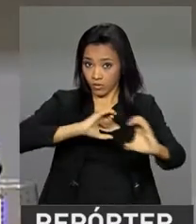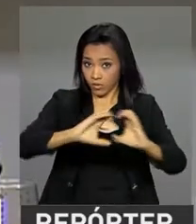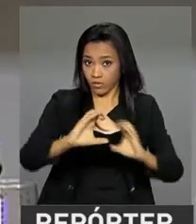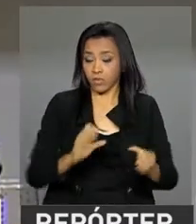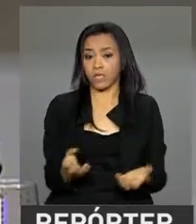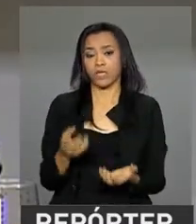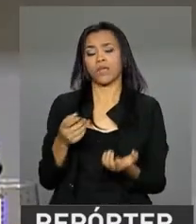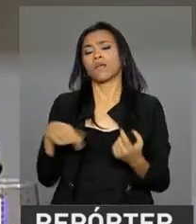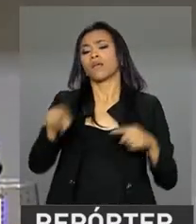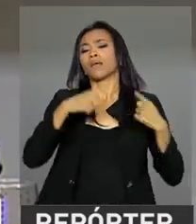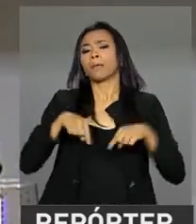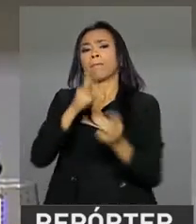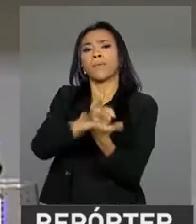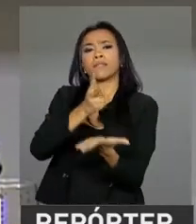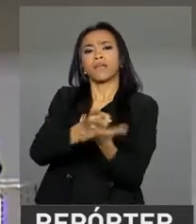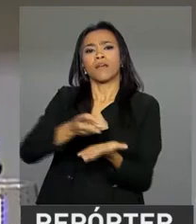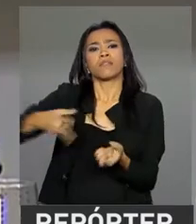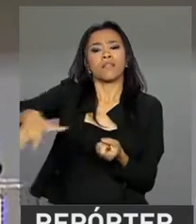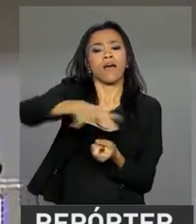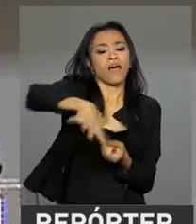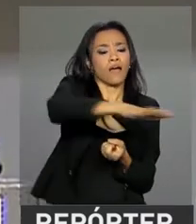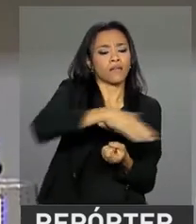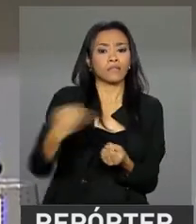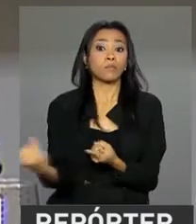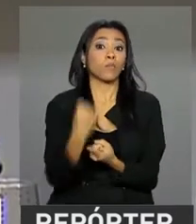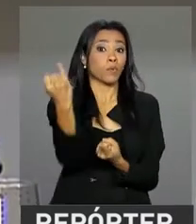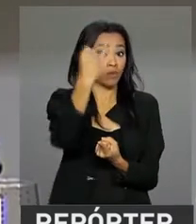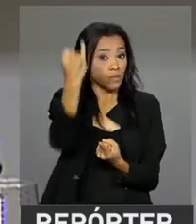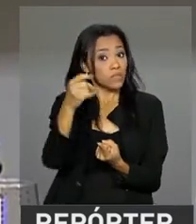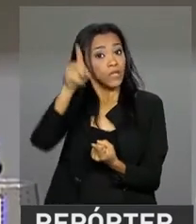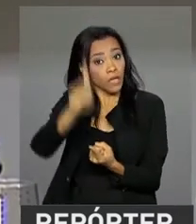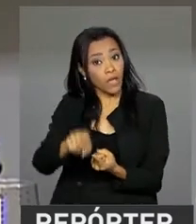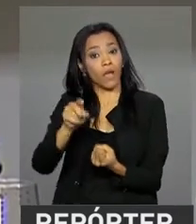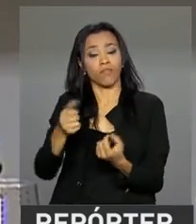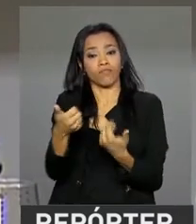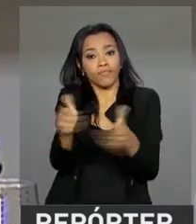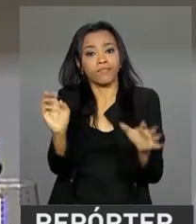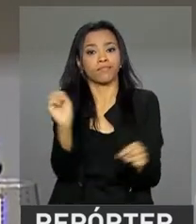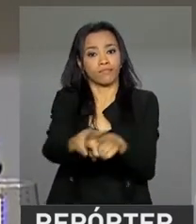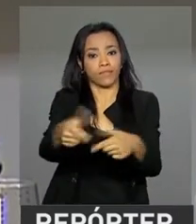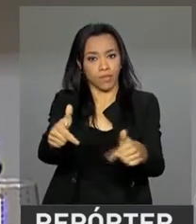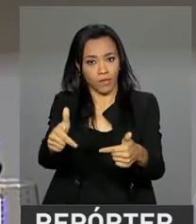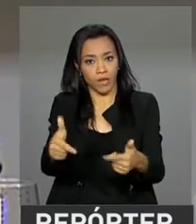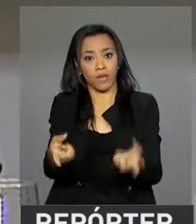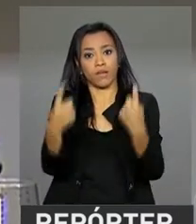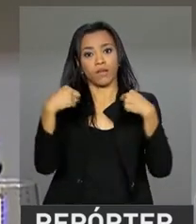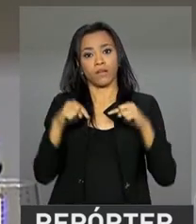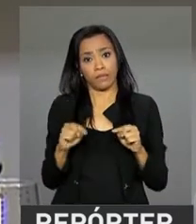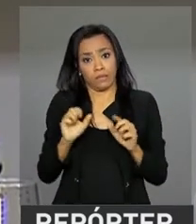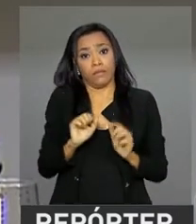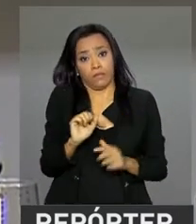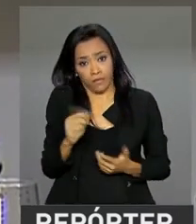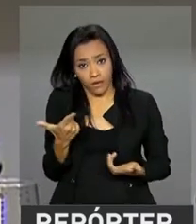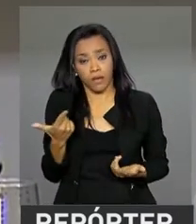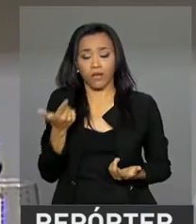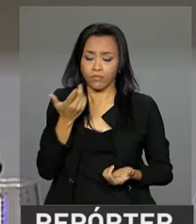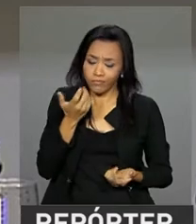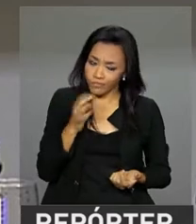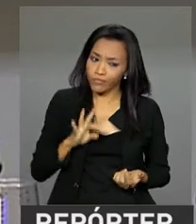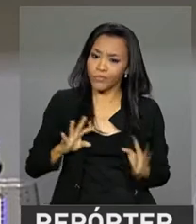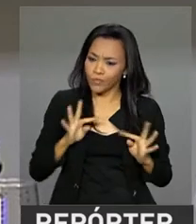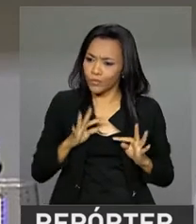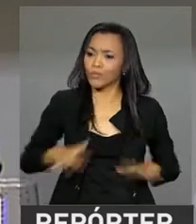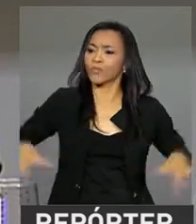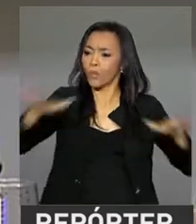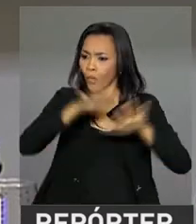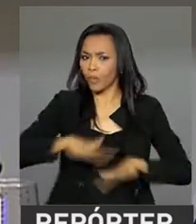setores importantes de geração de emprego e claramente todos só que compreendem